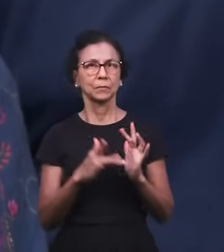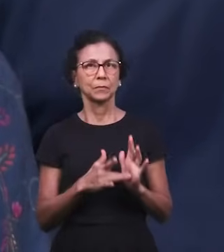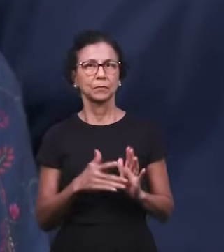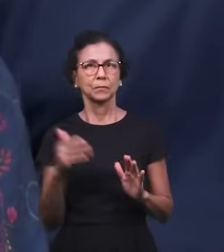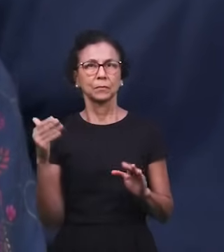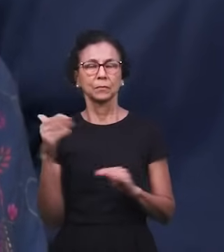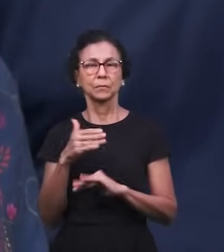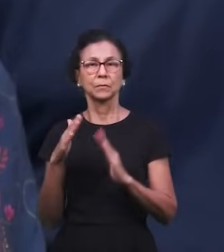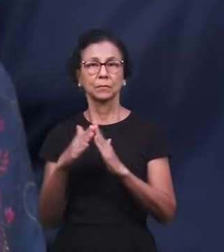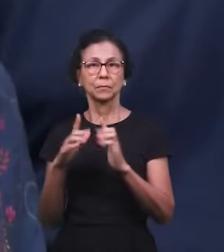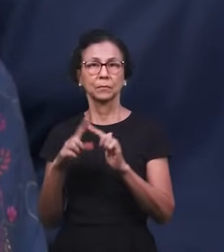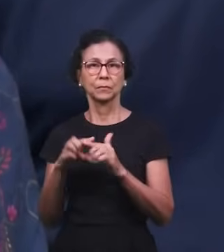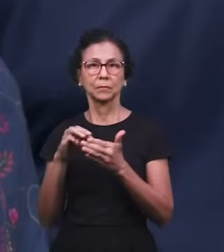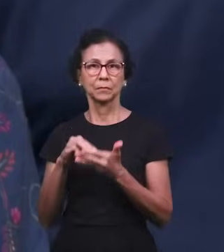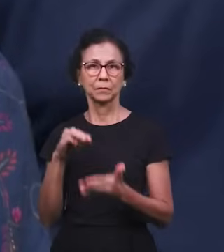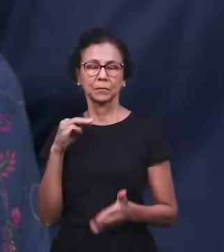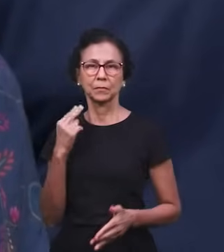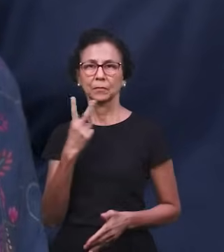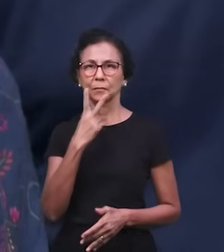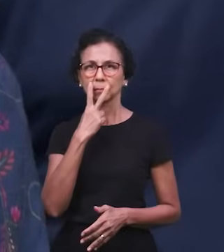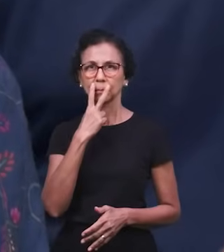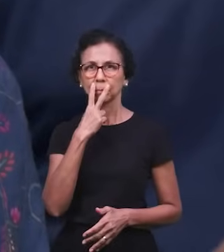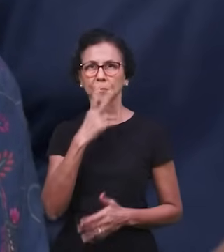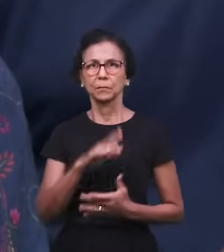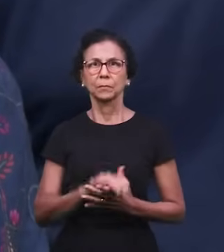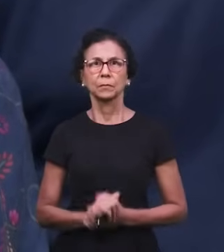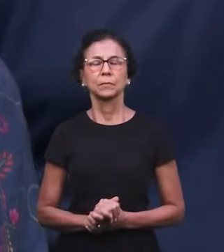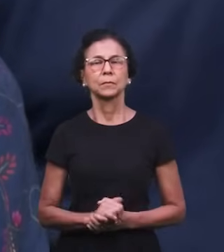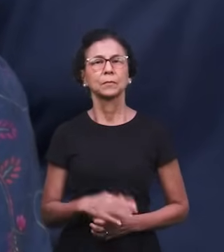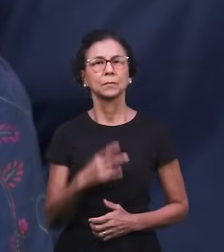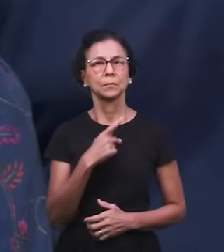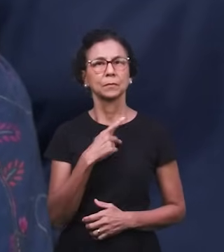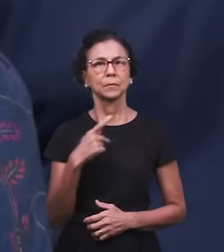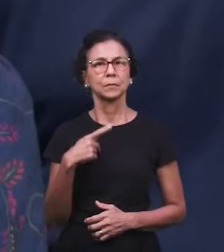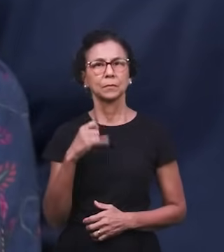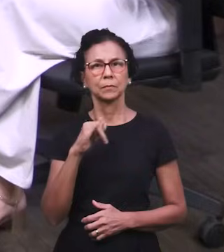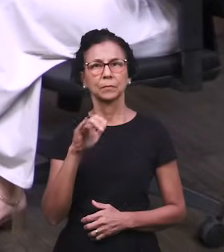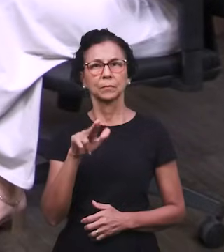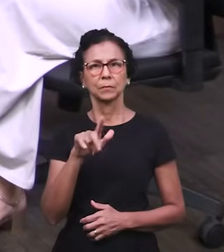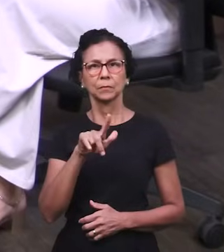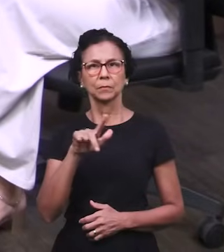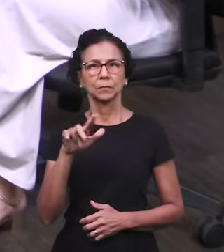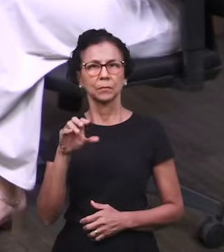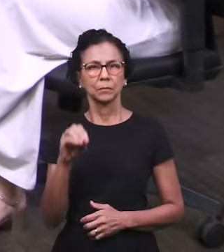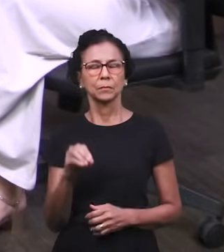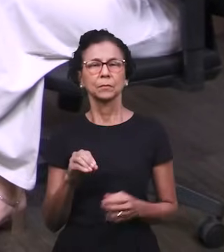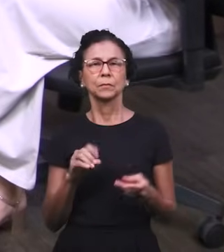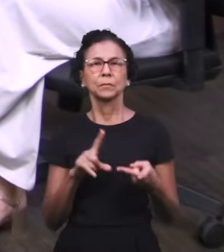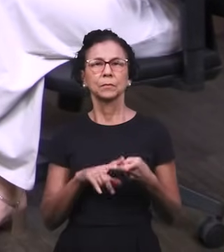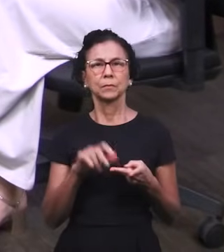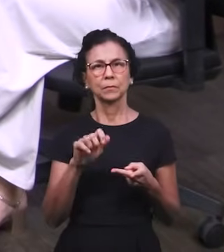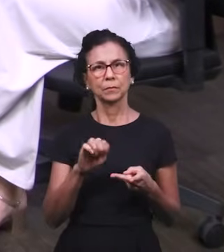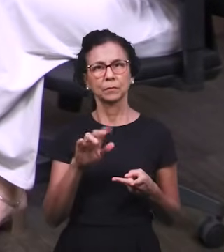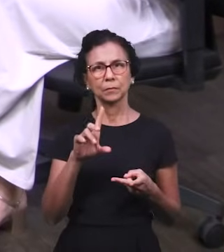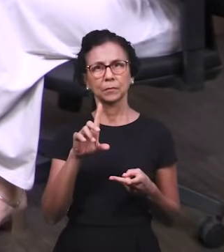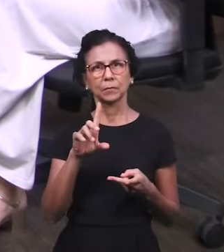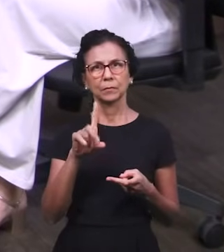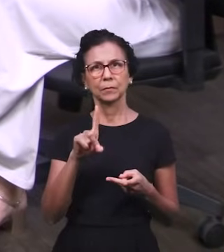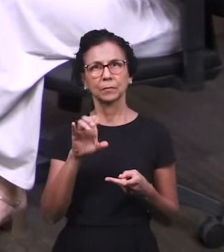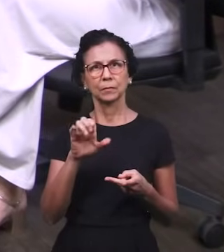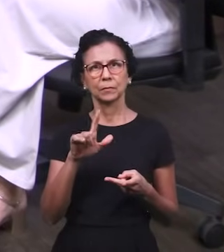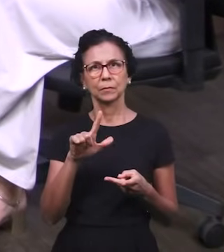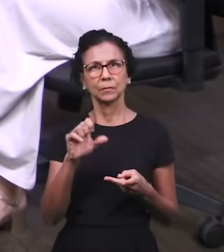minha pergunta, pastor, o Natal é importante para nós? Sim, o Natal é importante, né? Quando